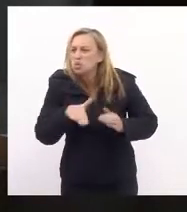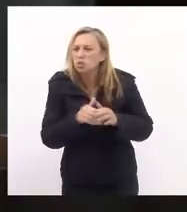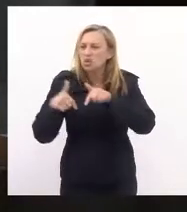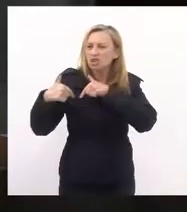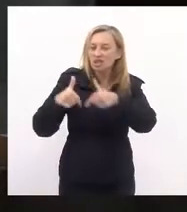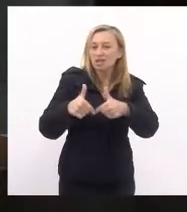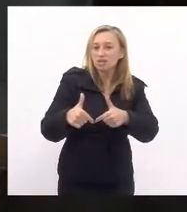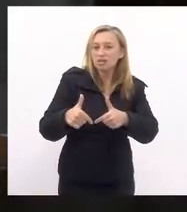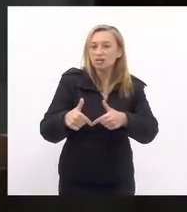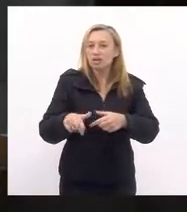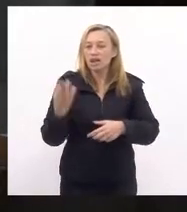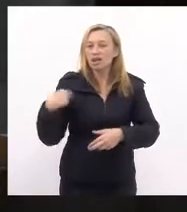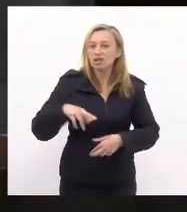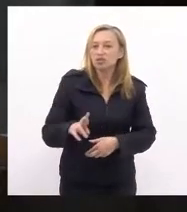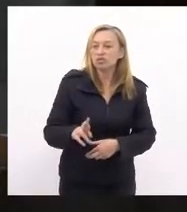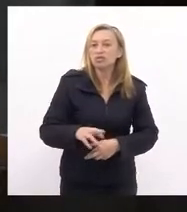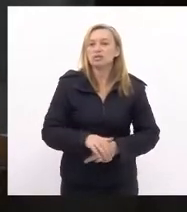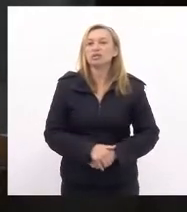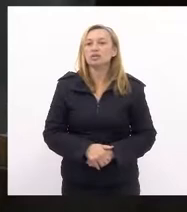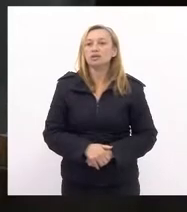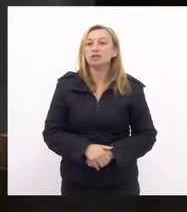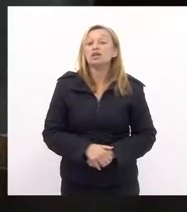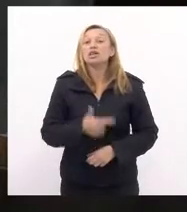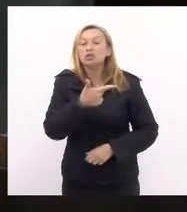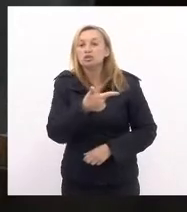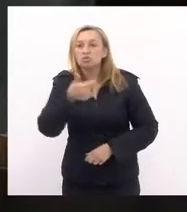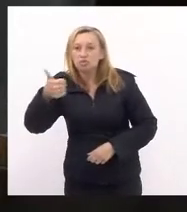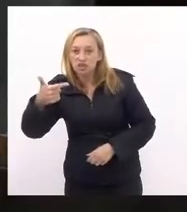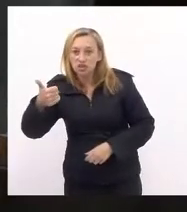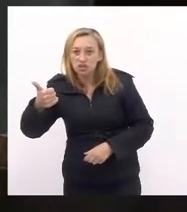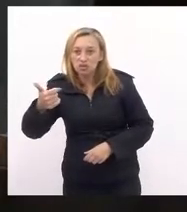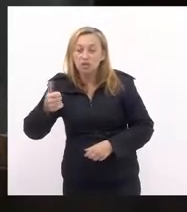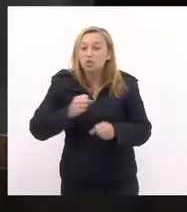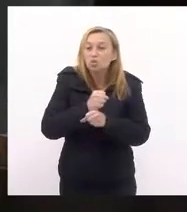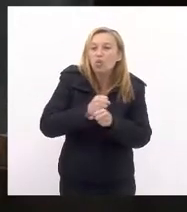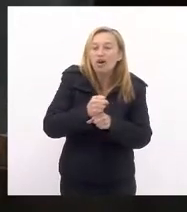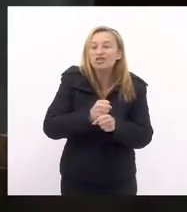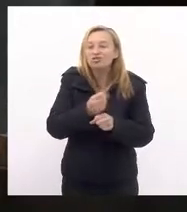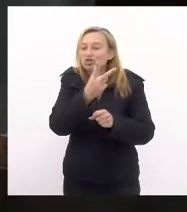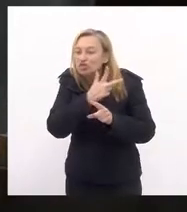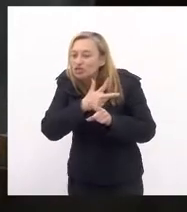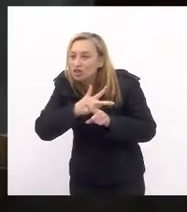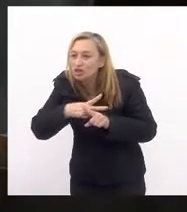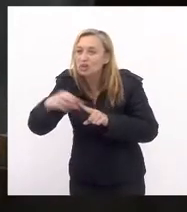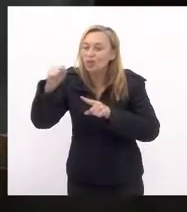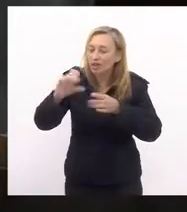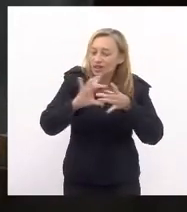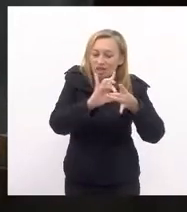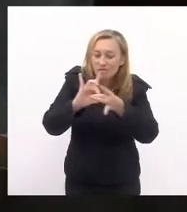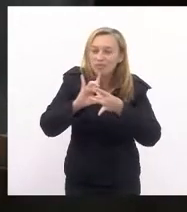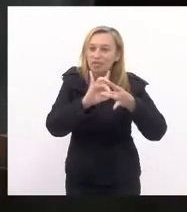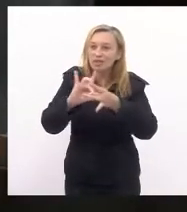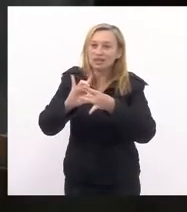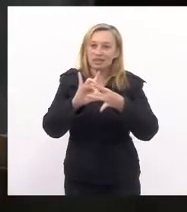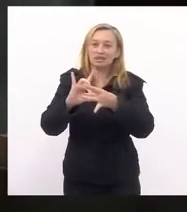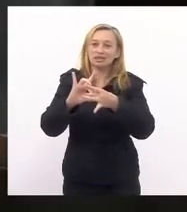tradições religiosas. Vamos congraçar que 2022 seja um ano de vitória, um ano de harmonia, um ano